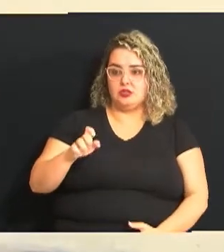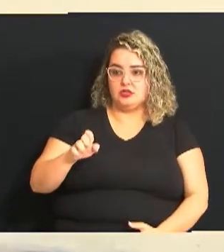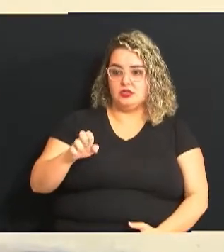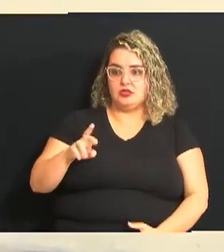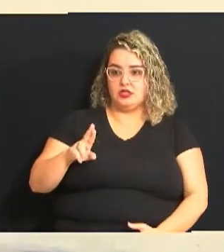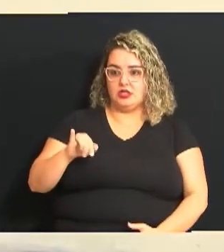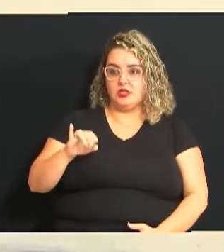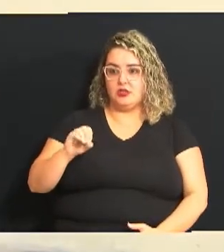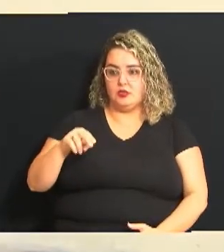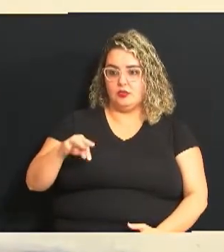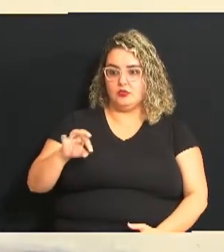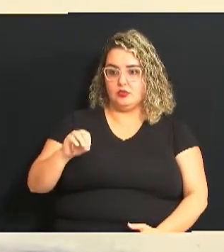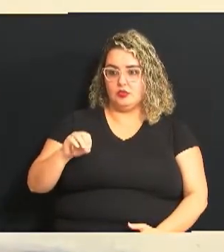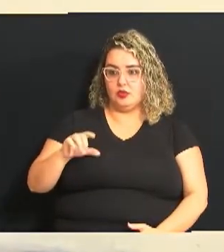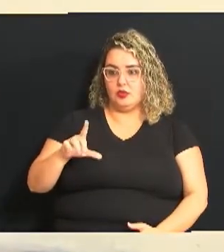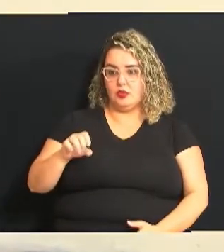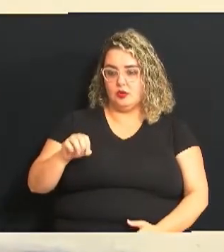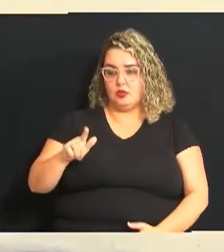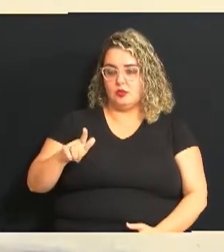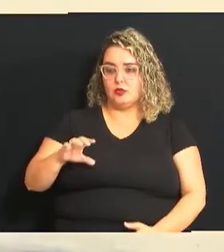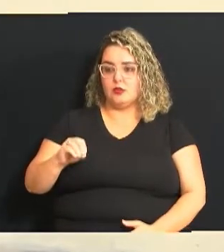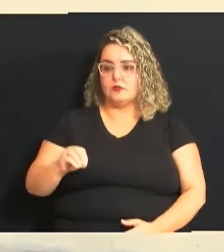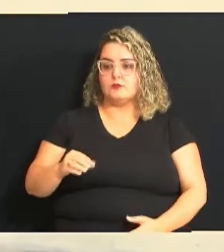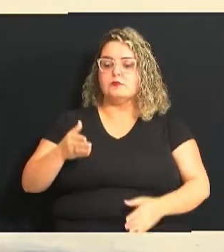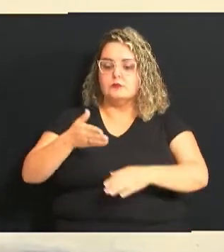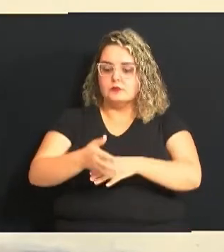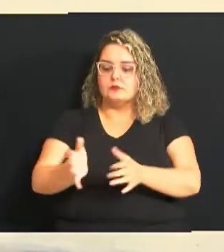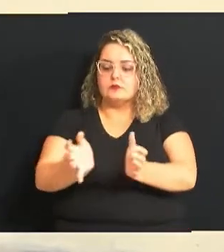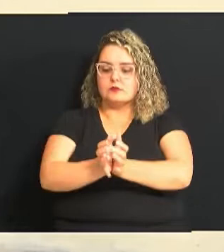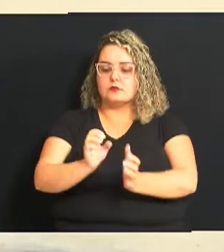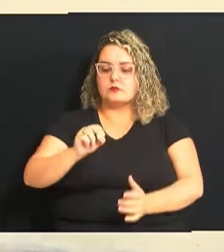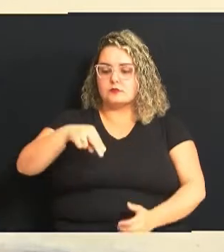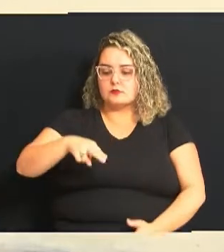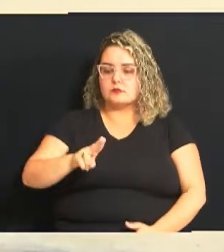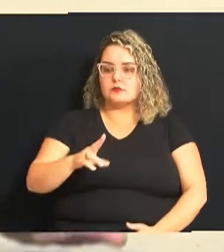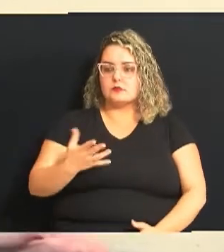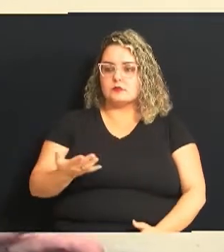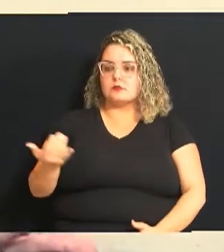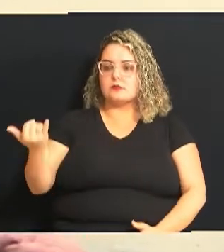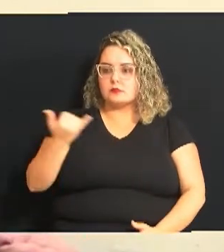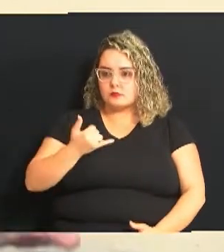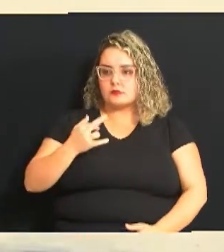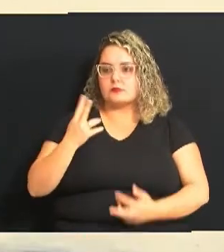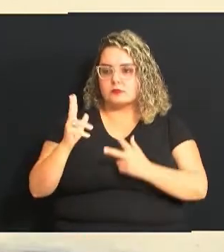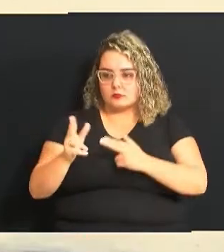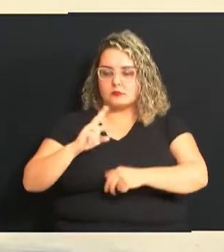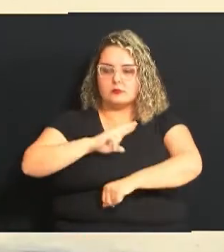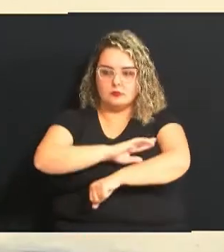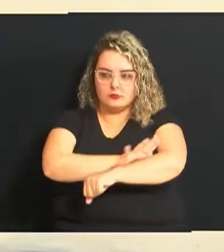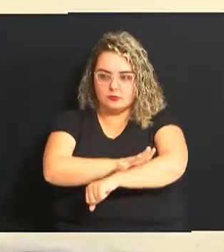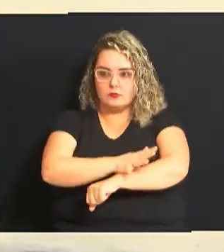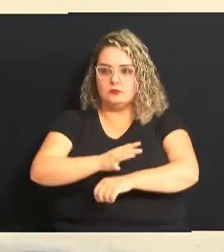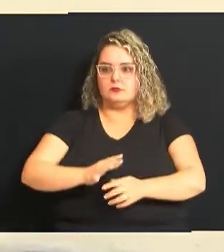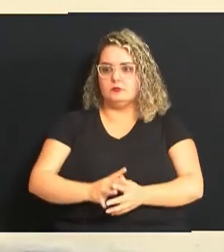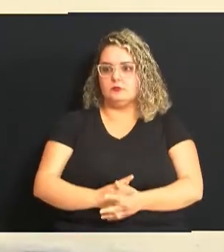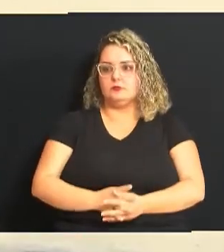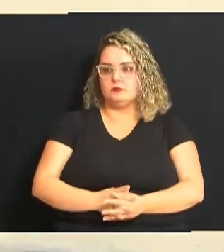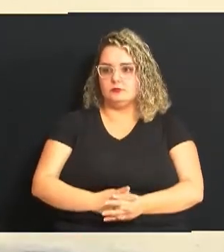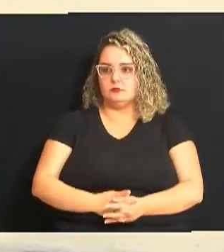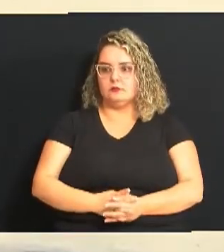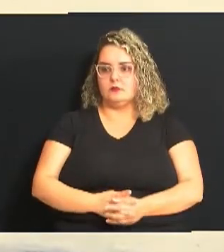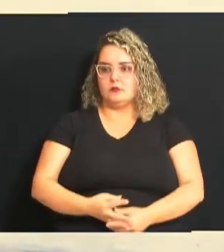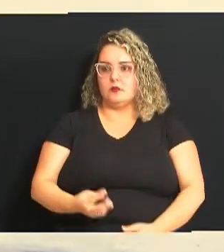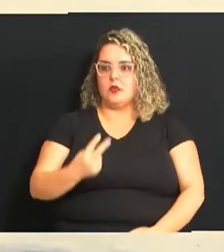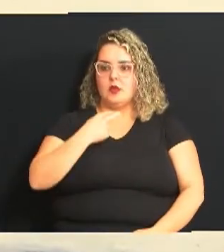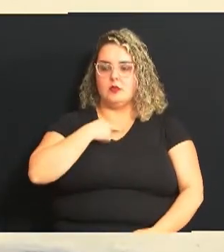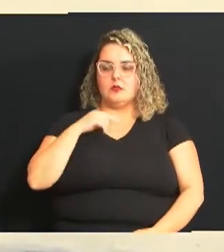gerontólogo, fez parte da ONU, ele diz que, como o racismo, né, eu não posso